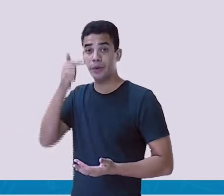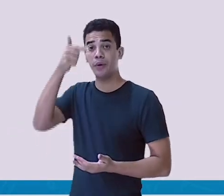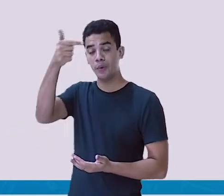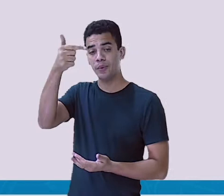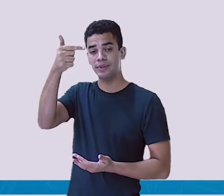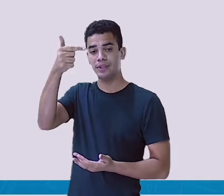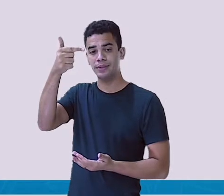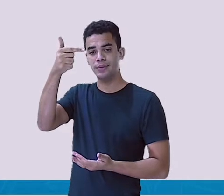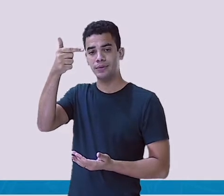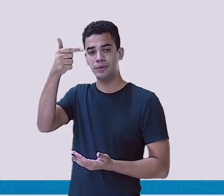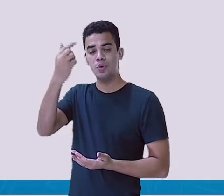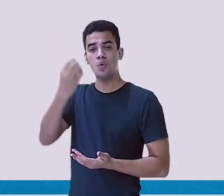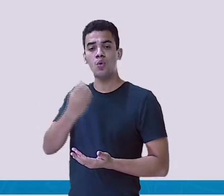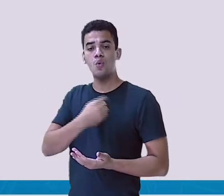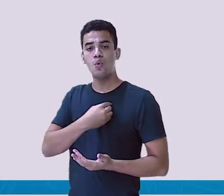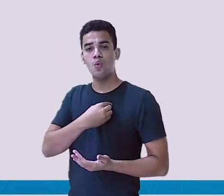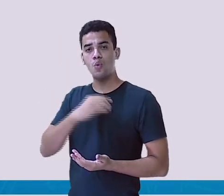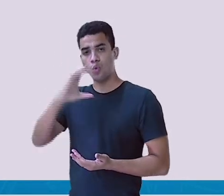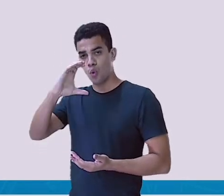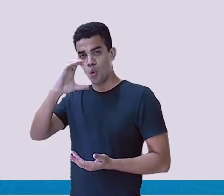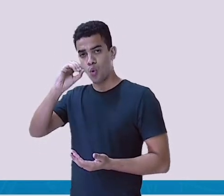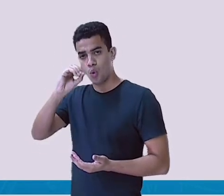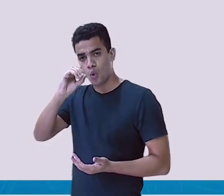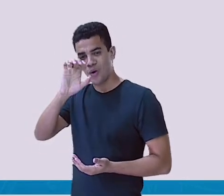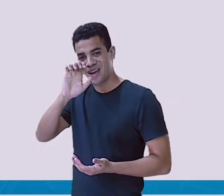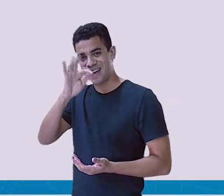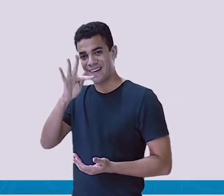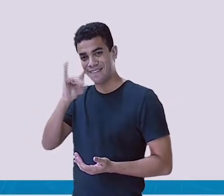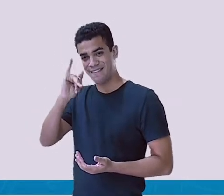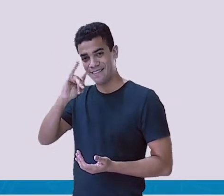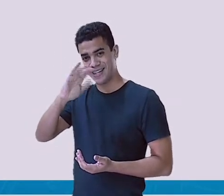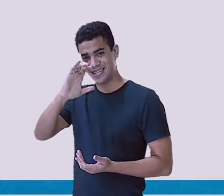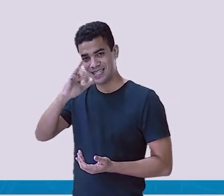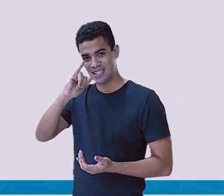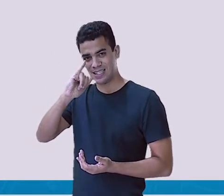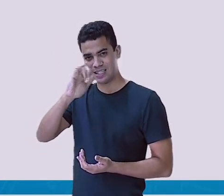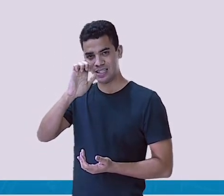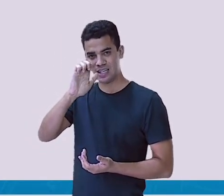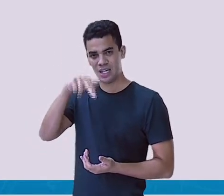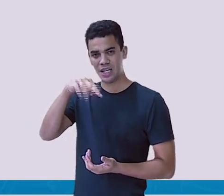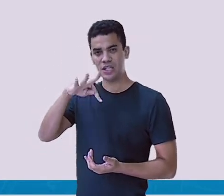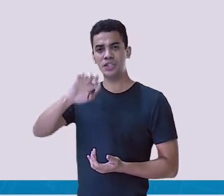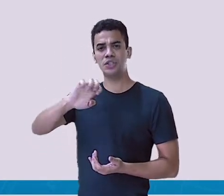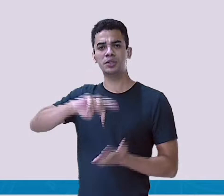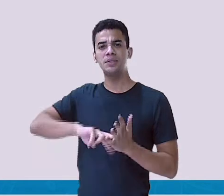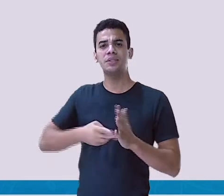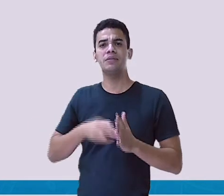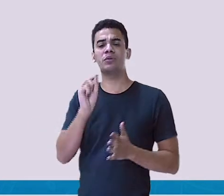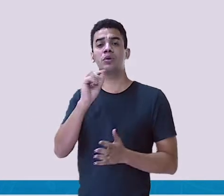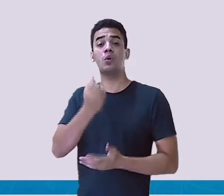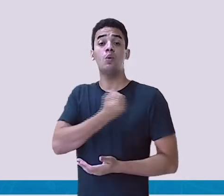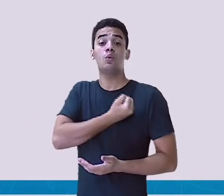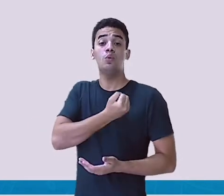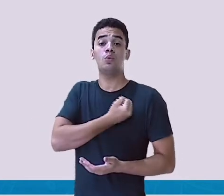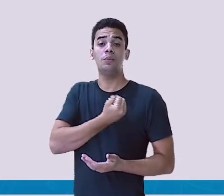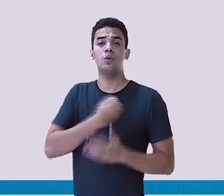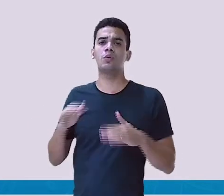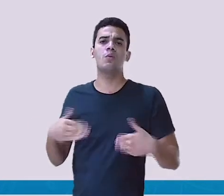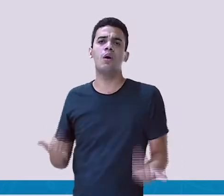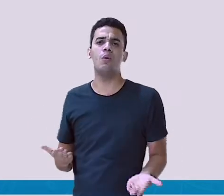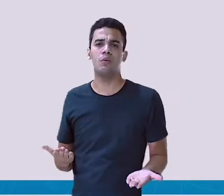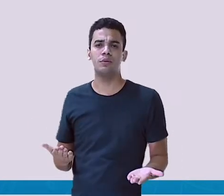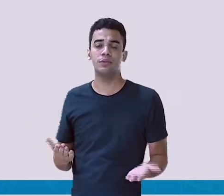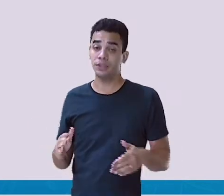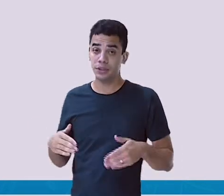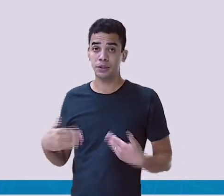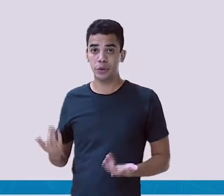é o coeficiente? Como eu falei antes, eu não tenho nenhum número, mas existe aqui o número 1, porque eu